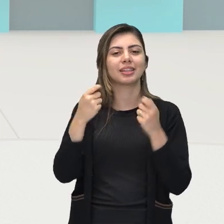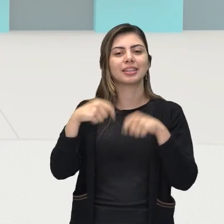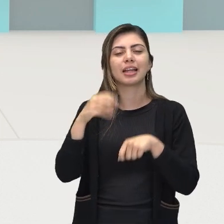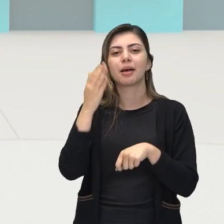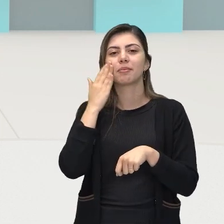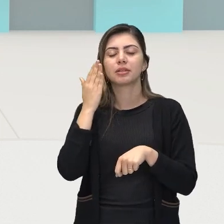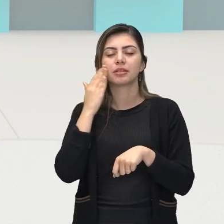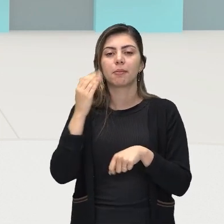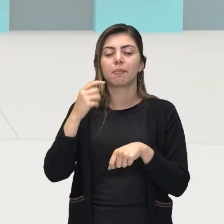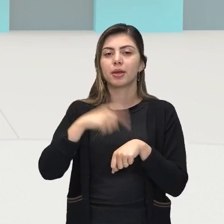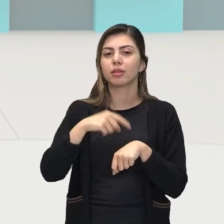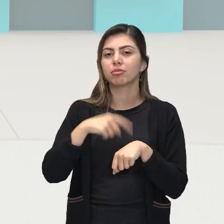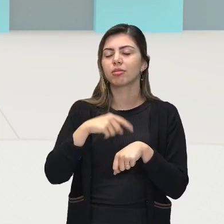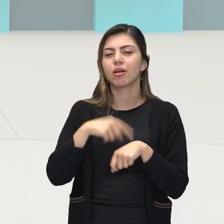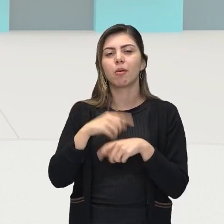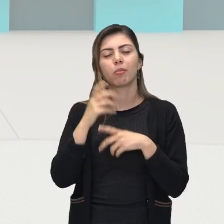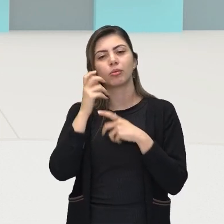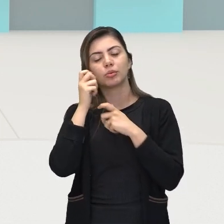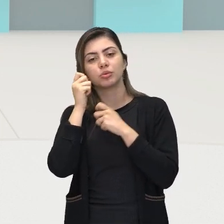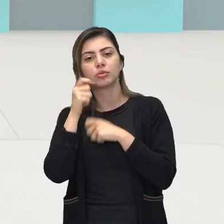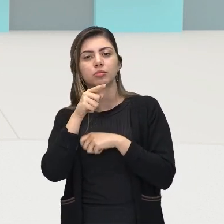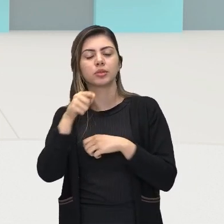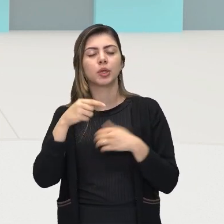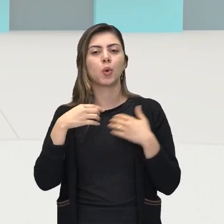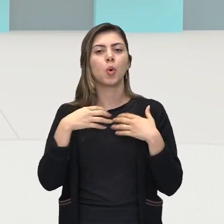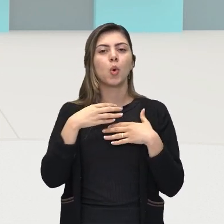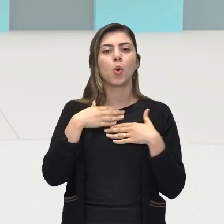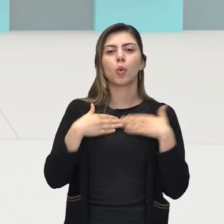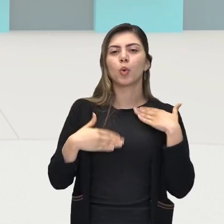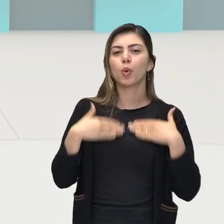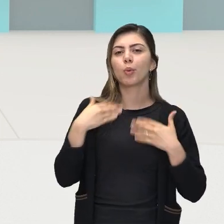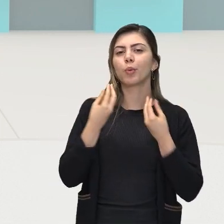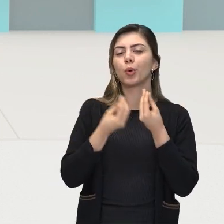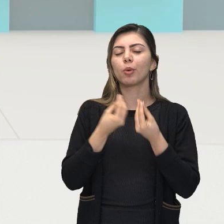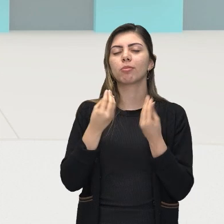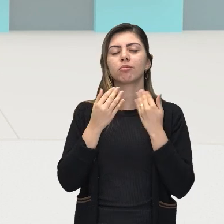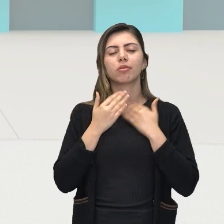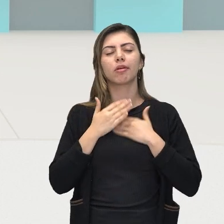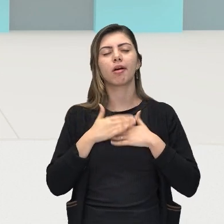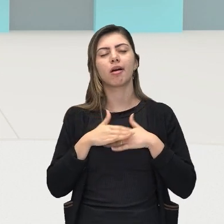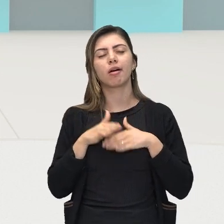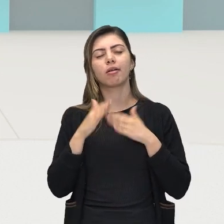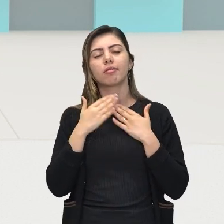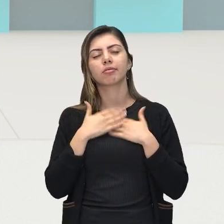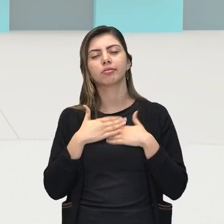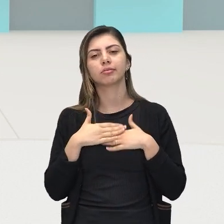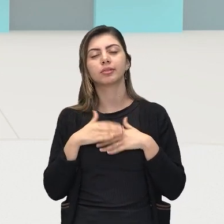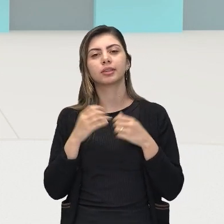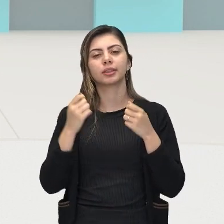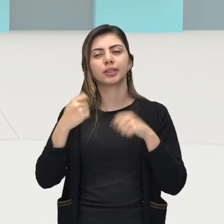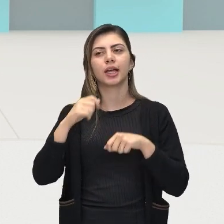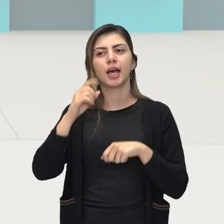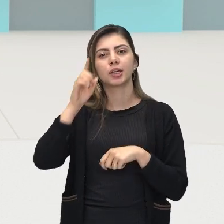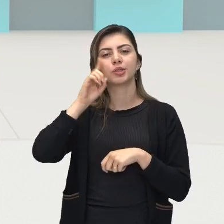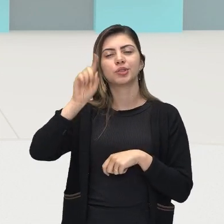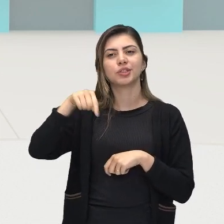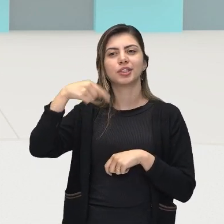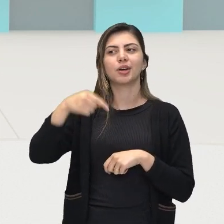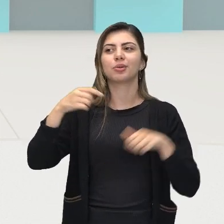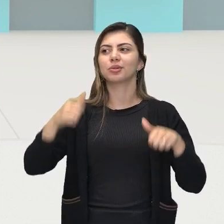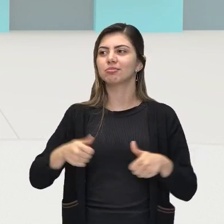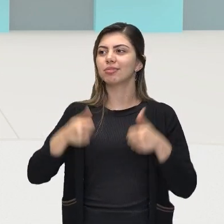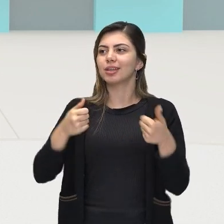questão do sono, né? O seu corpo ele consegue repousar, né? Se recuperar para no próximo dia estar bem